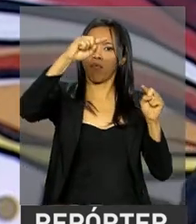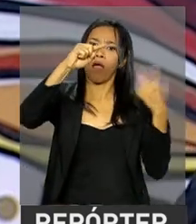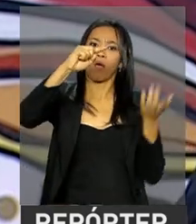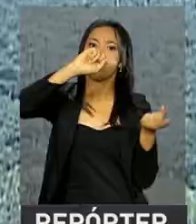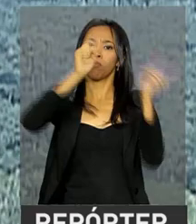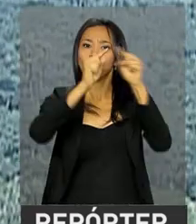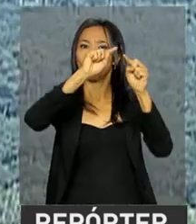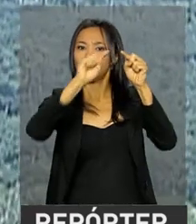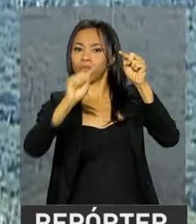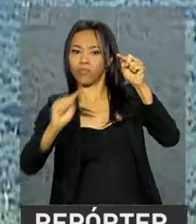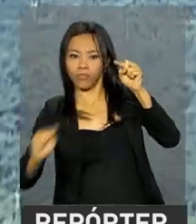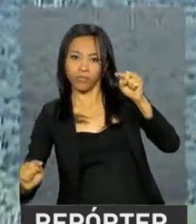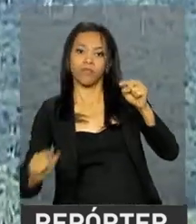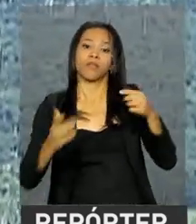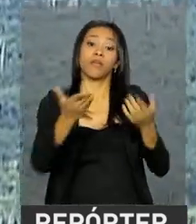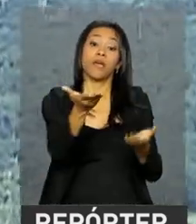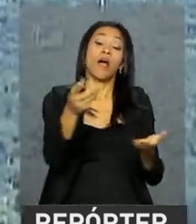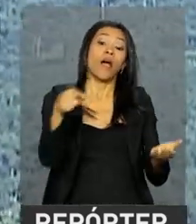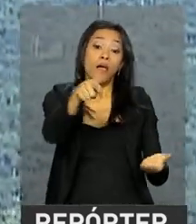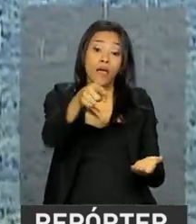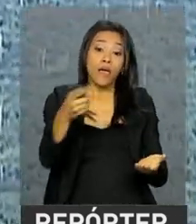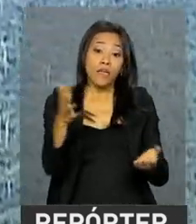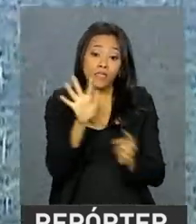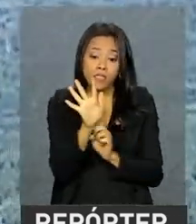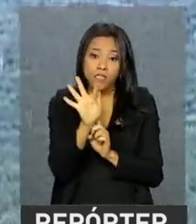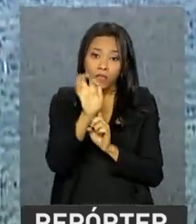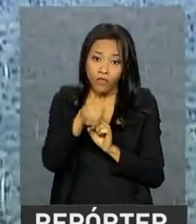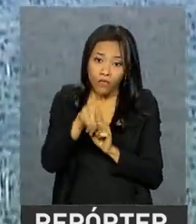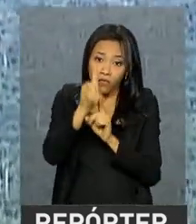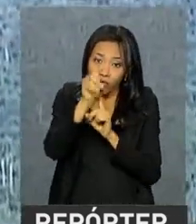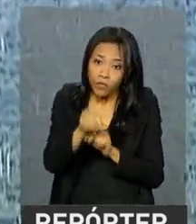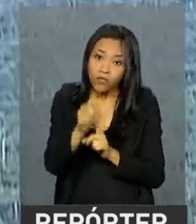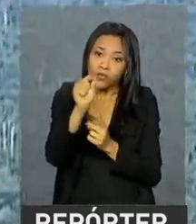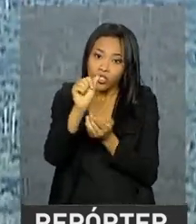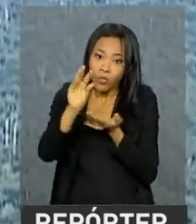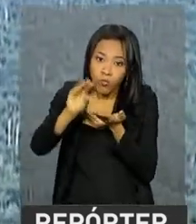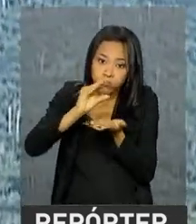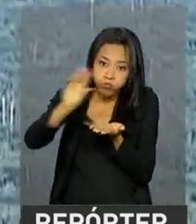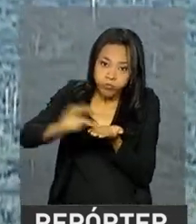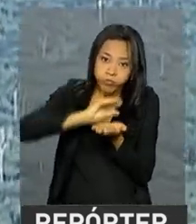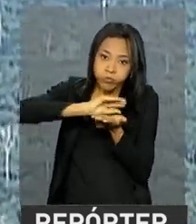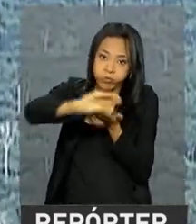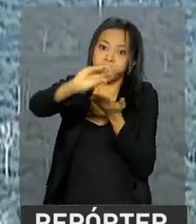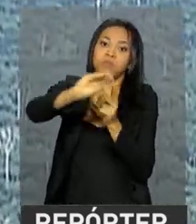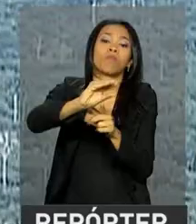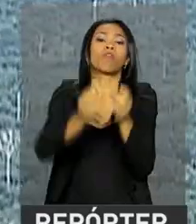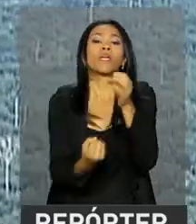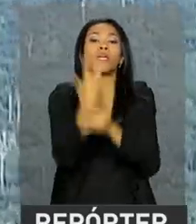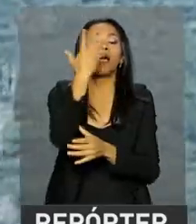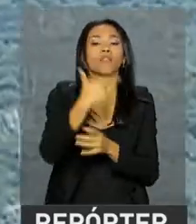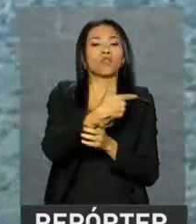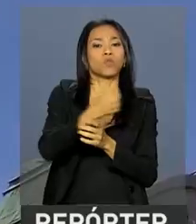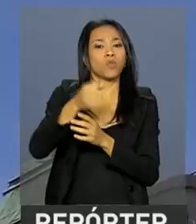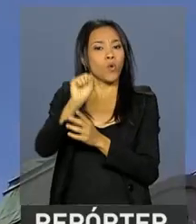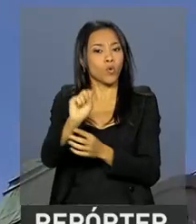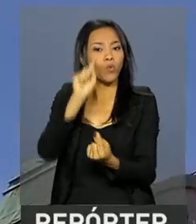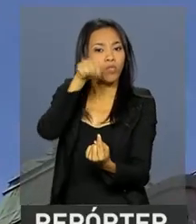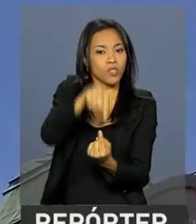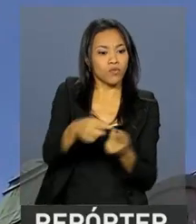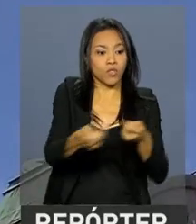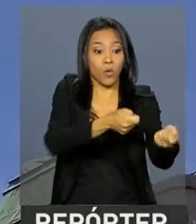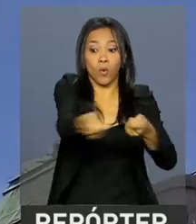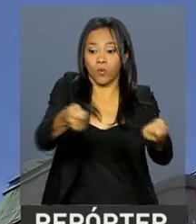revertida o fundo da Amazônia foi criado em 2008 Para apoiar projetos de monitoramento e Controle Ambiental a